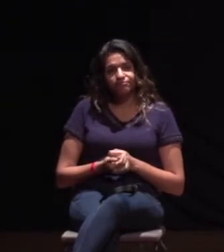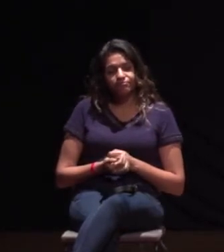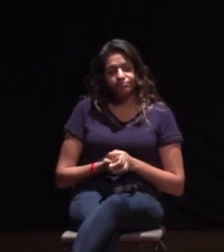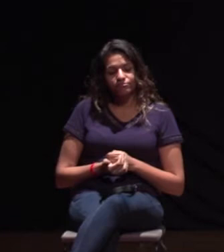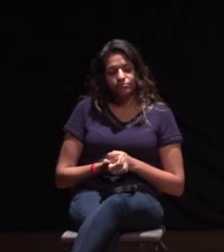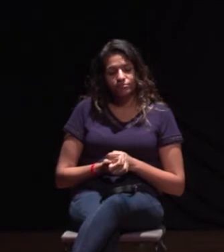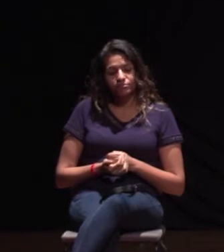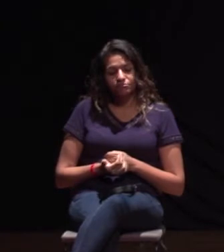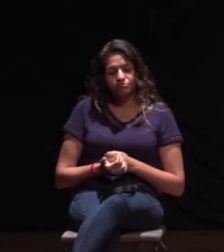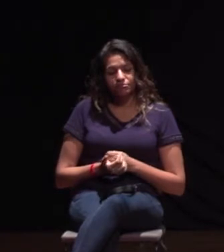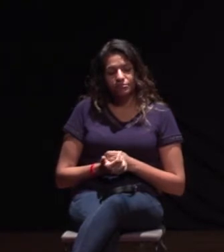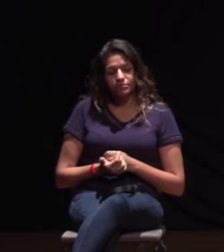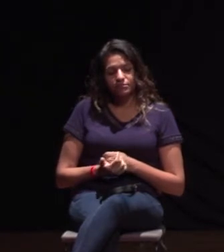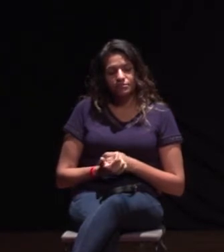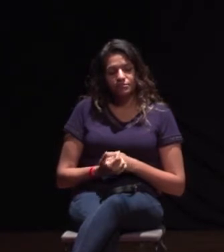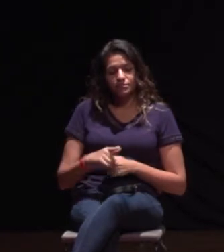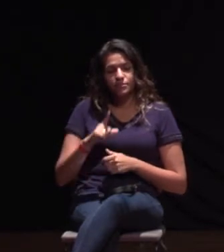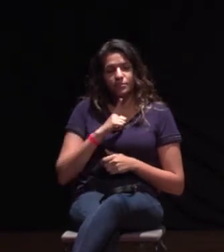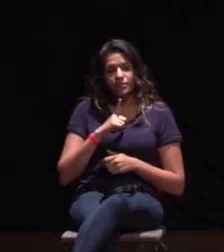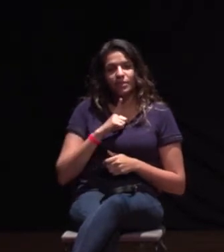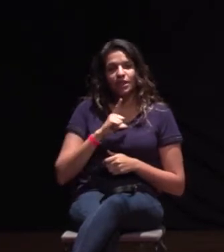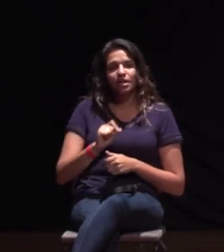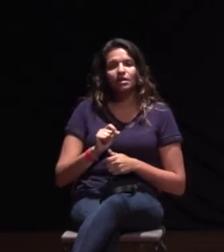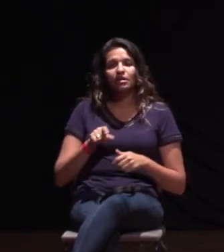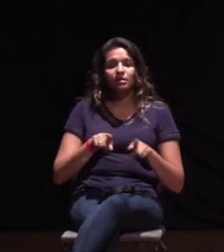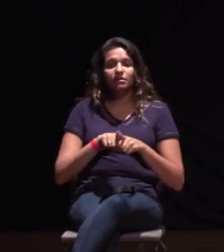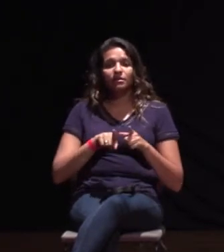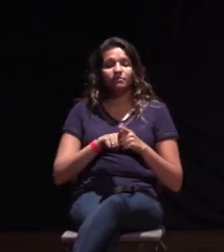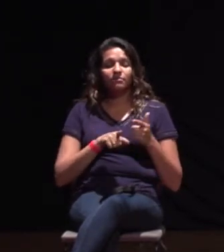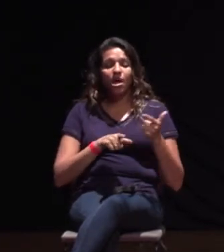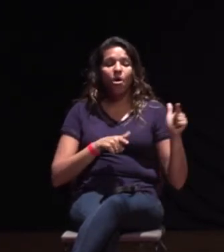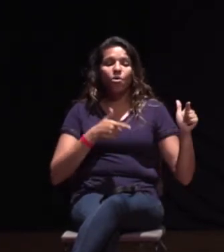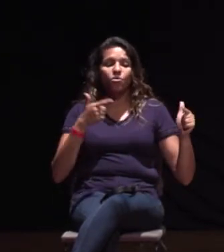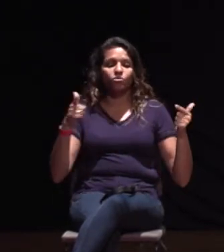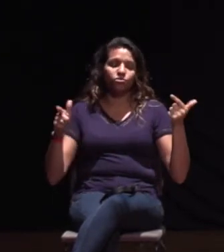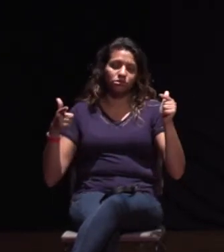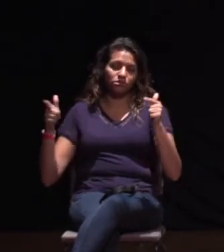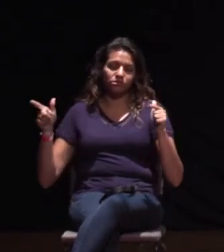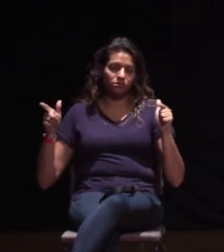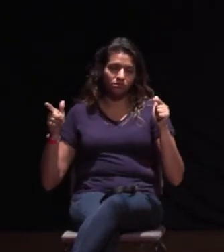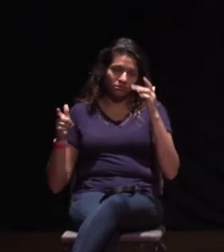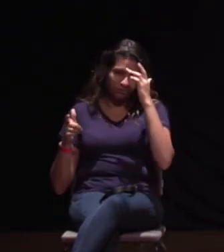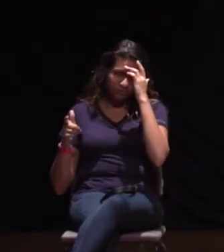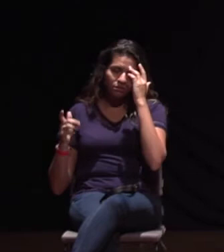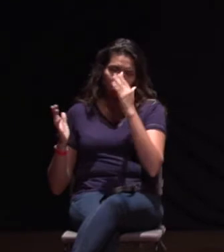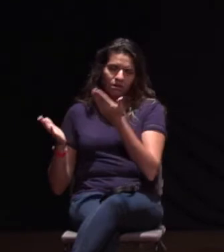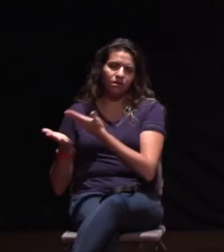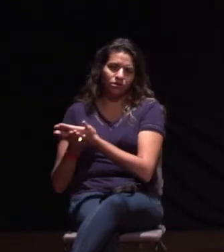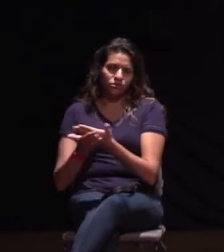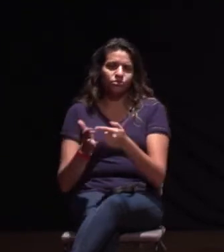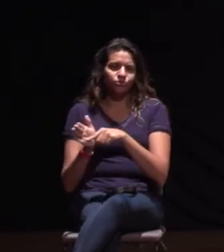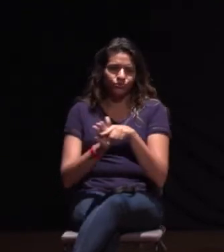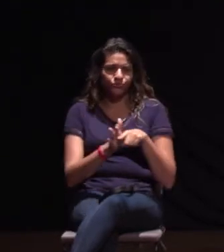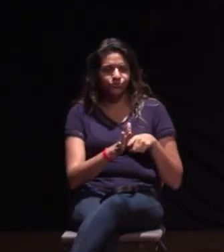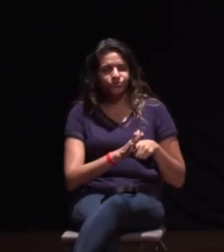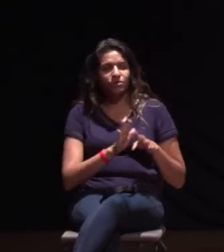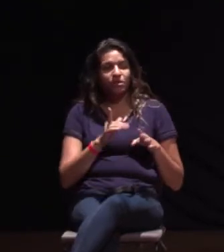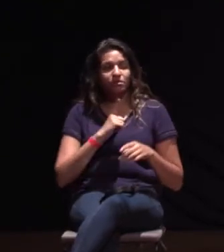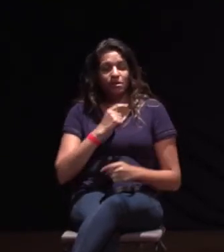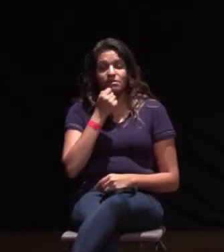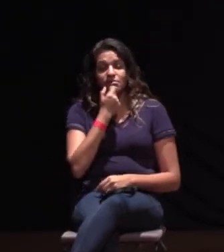talvez eu não me aproxime como outras pessoas dessas questões, mas que eu acho que são questões